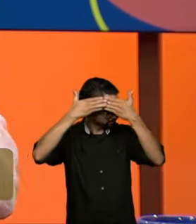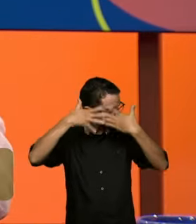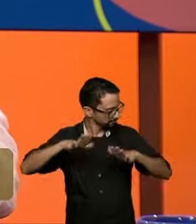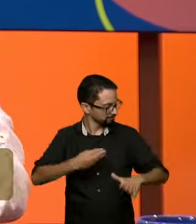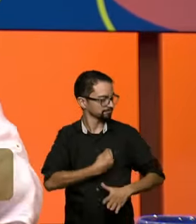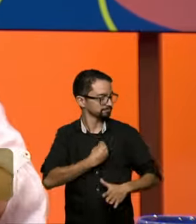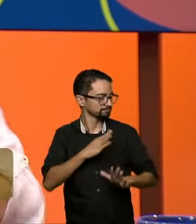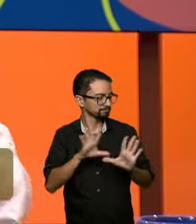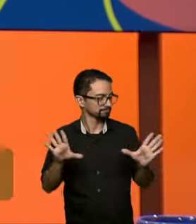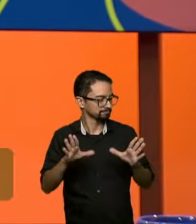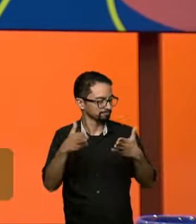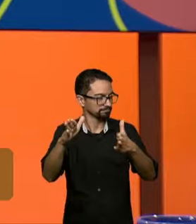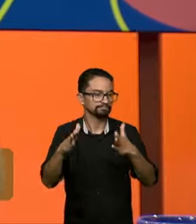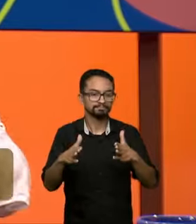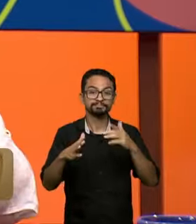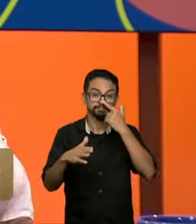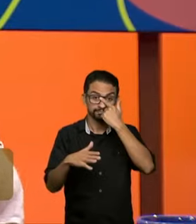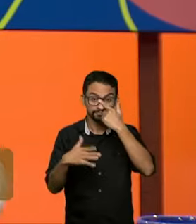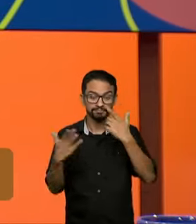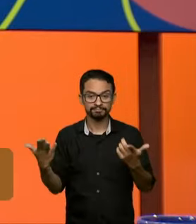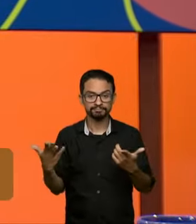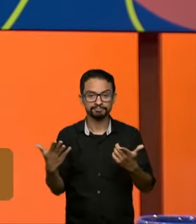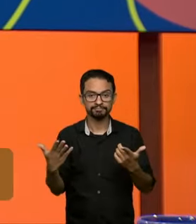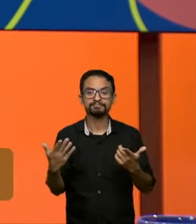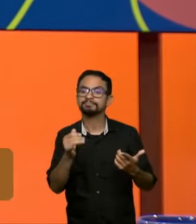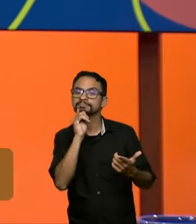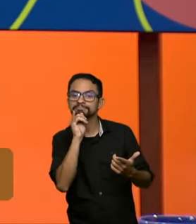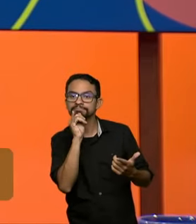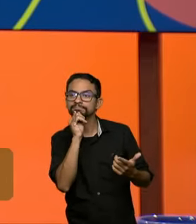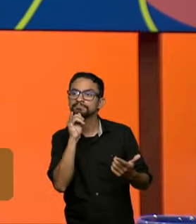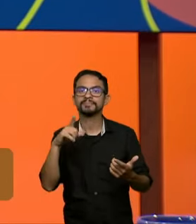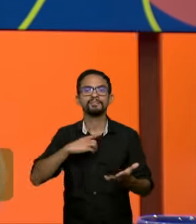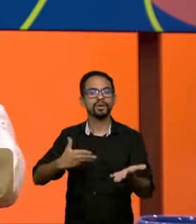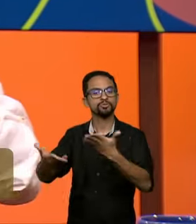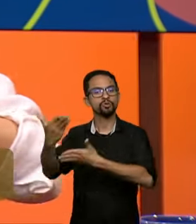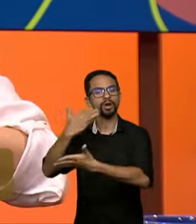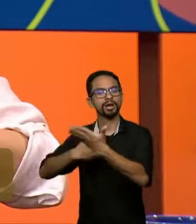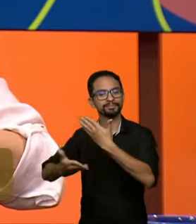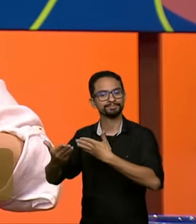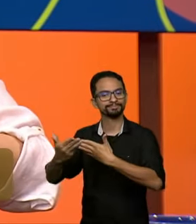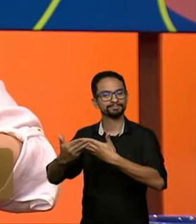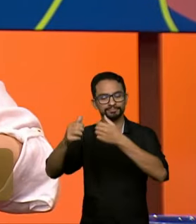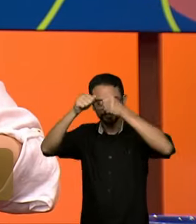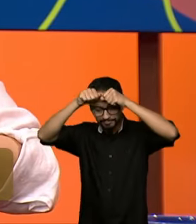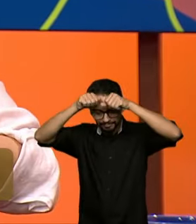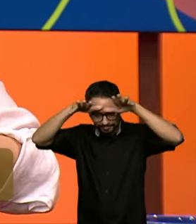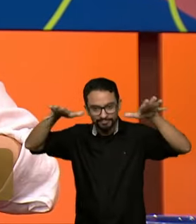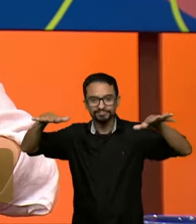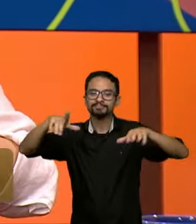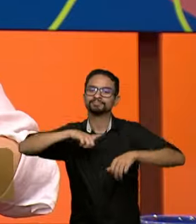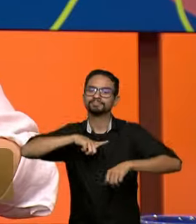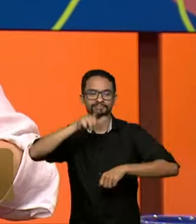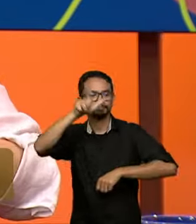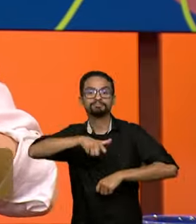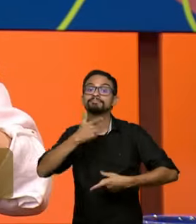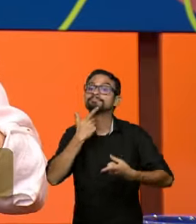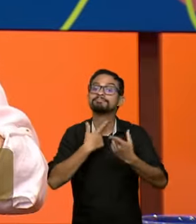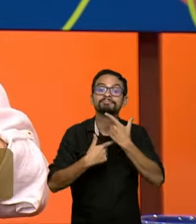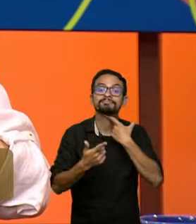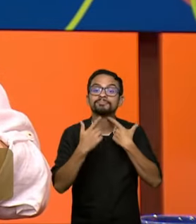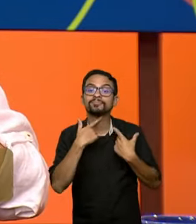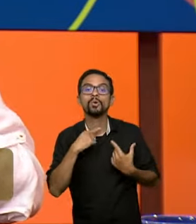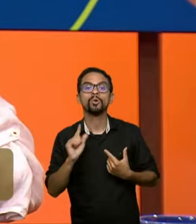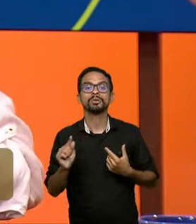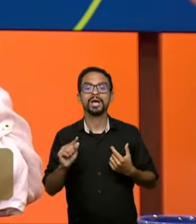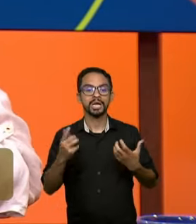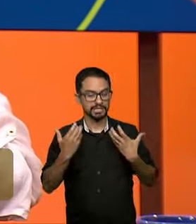vida, uma acaba abrindo a outra para o mundo, né? Porque a autista tem o desejo de